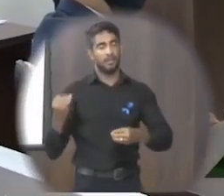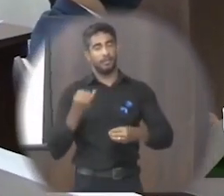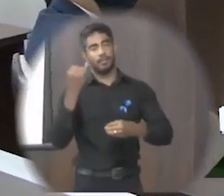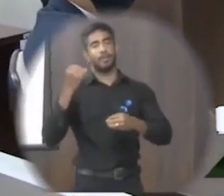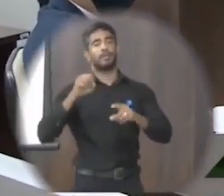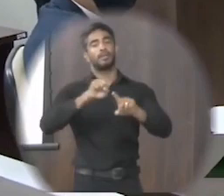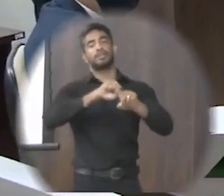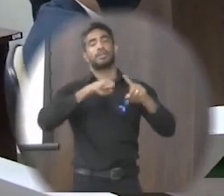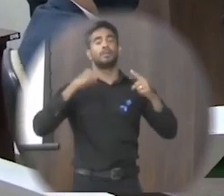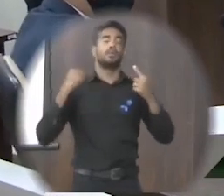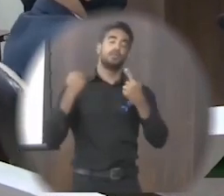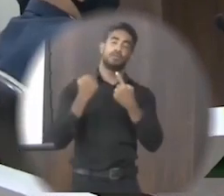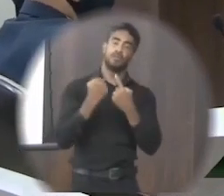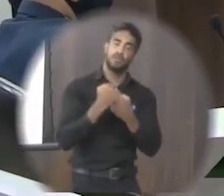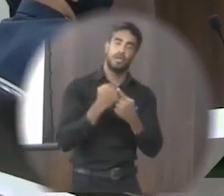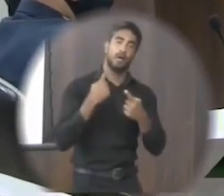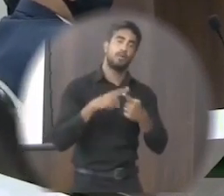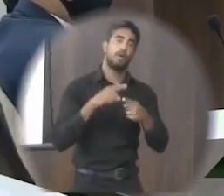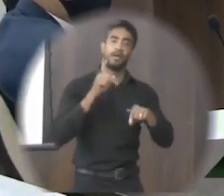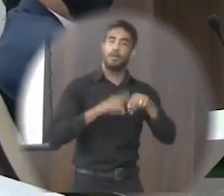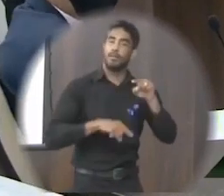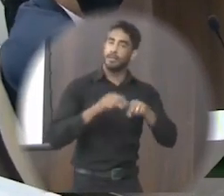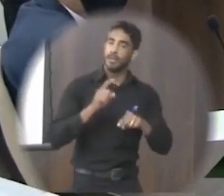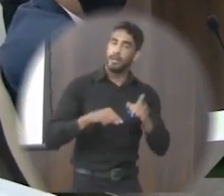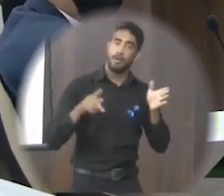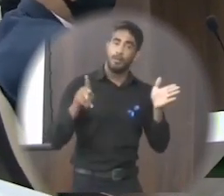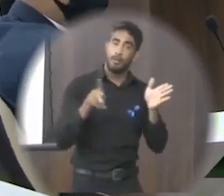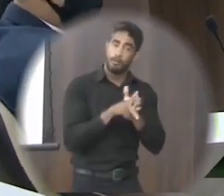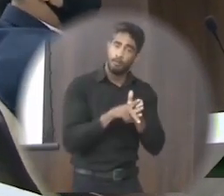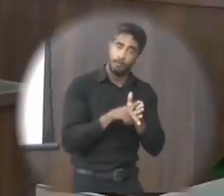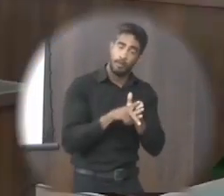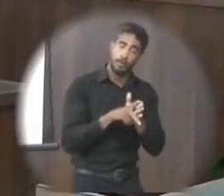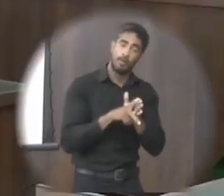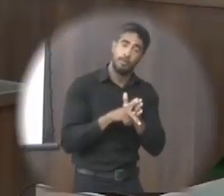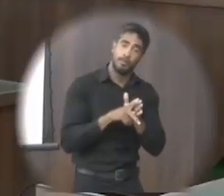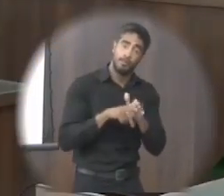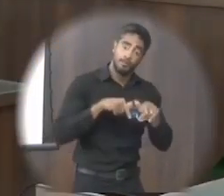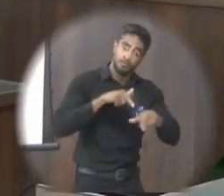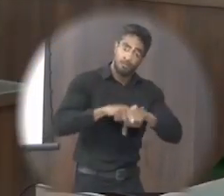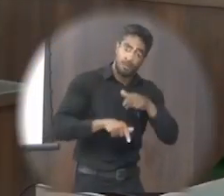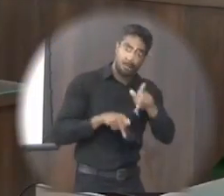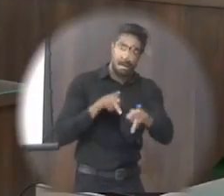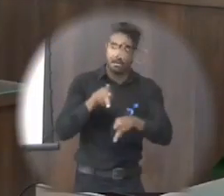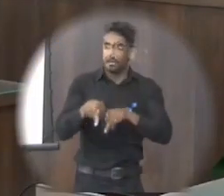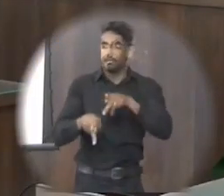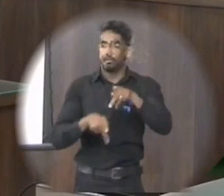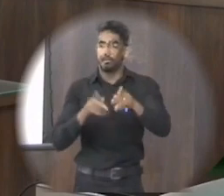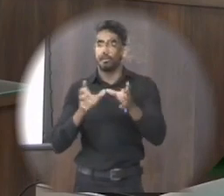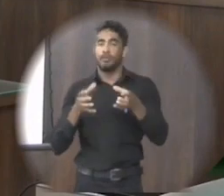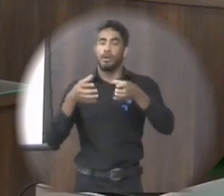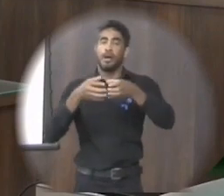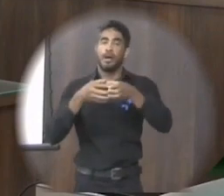social, por serem instrumentos eficazes para o fornecimento de serviços públicos à comunidade, tais como